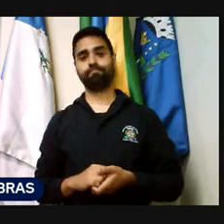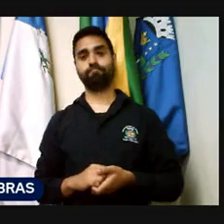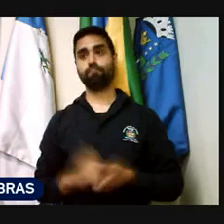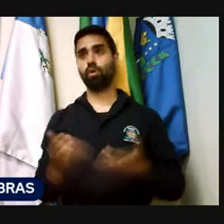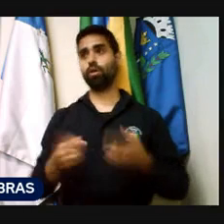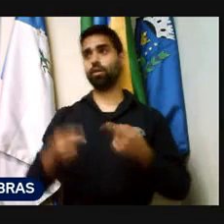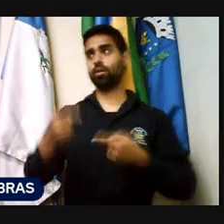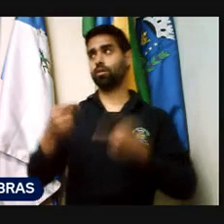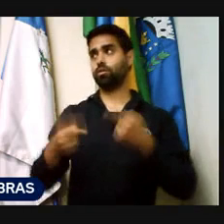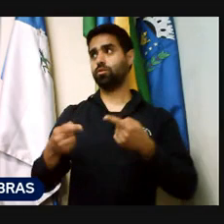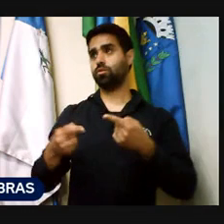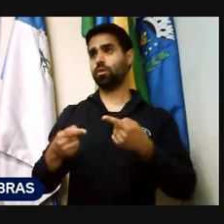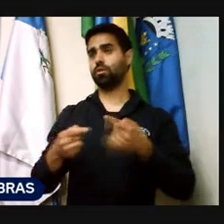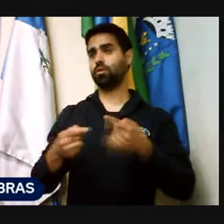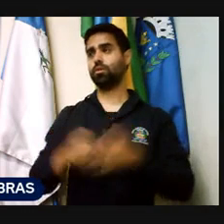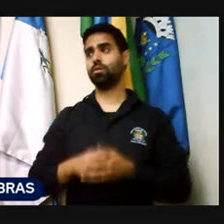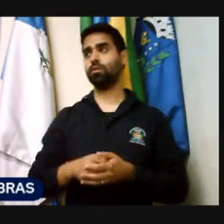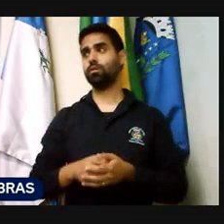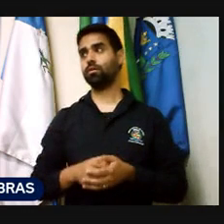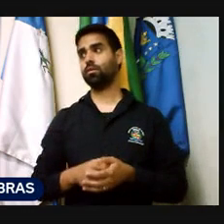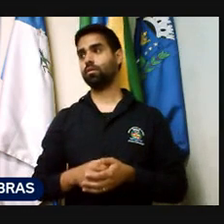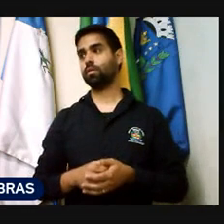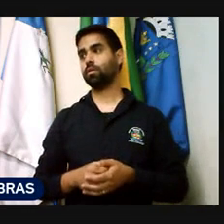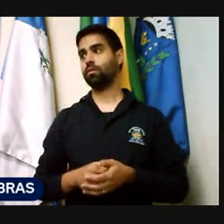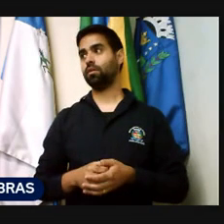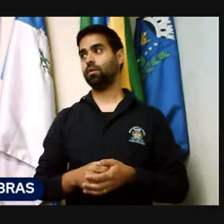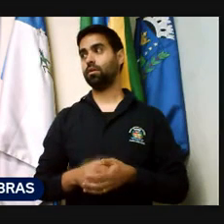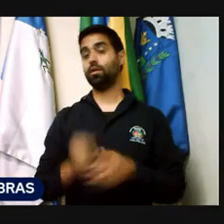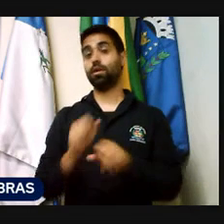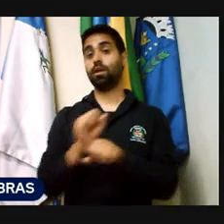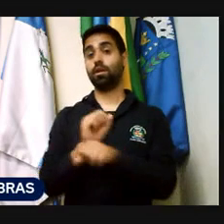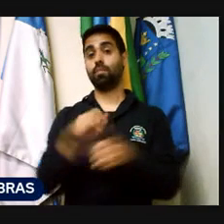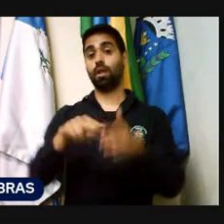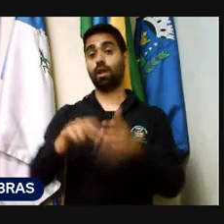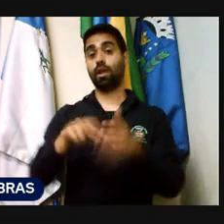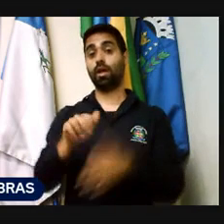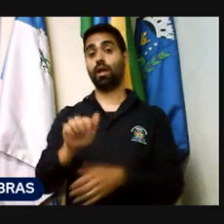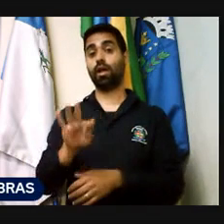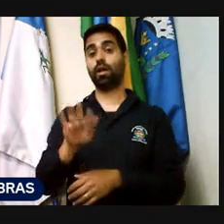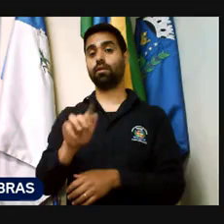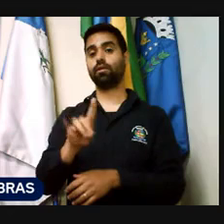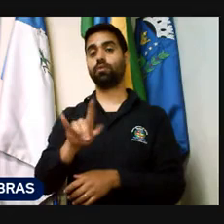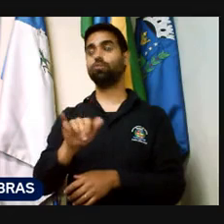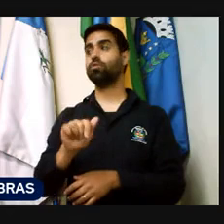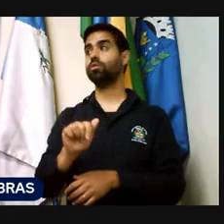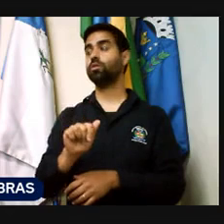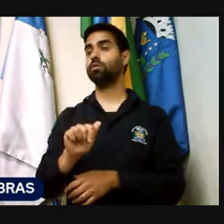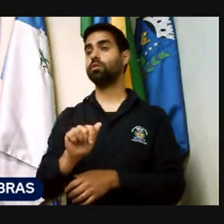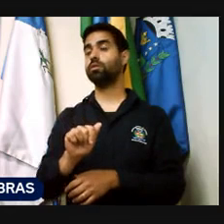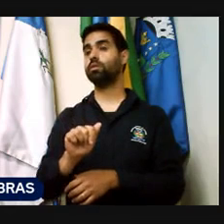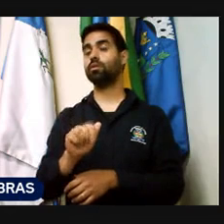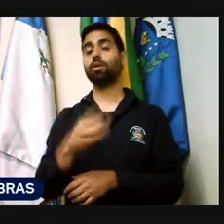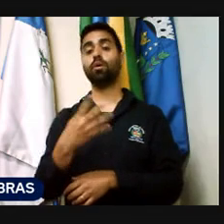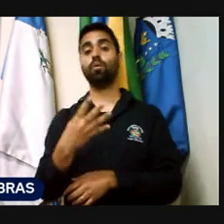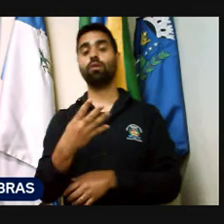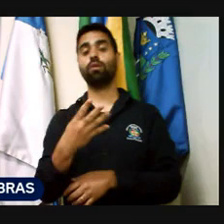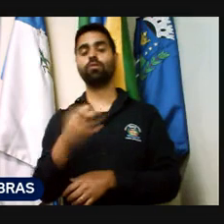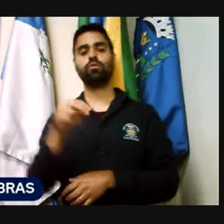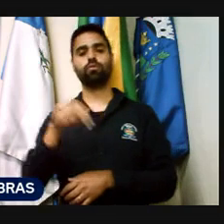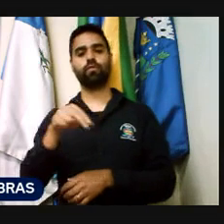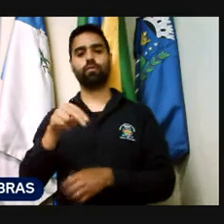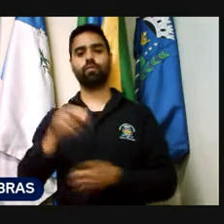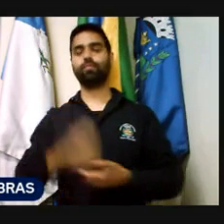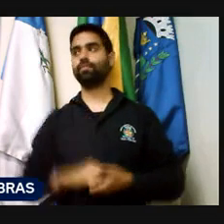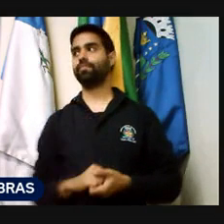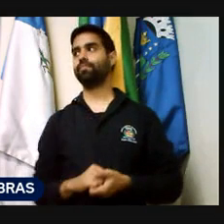Está em discussão a suspensão da leitura da ata da sessão do dia 4 de